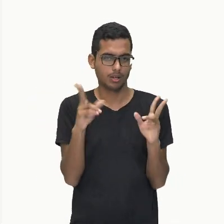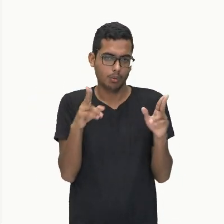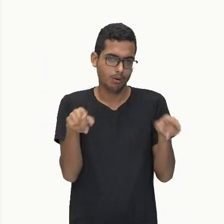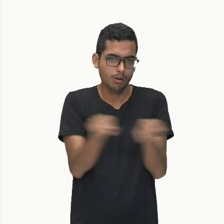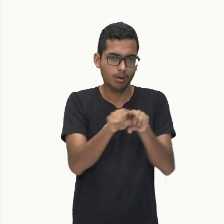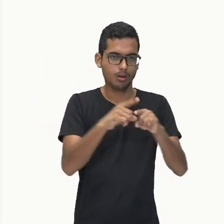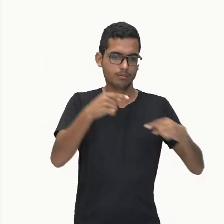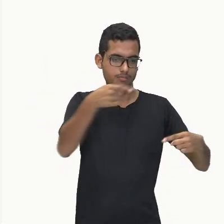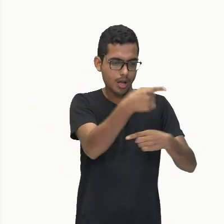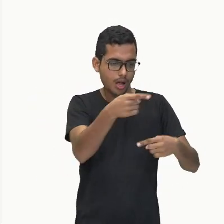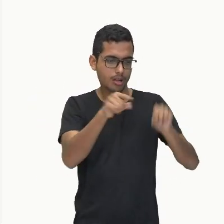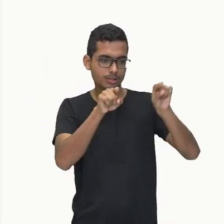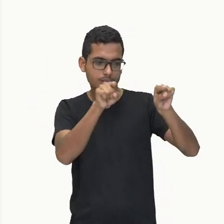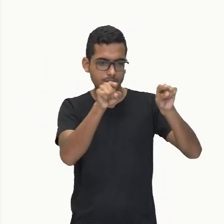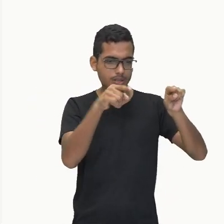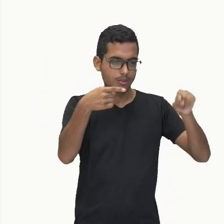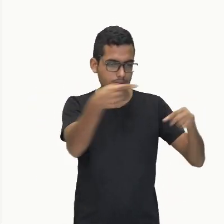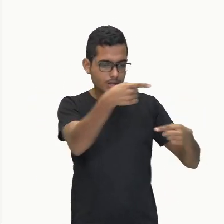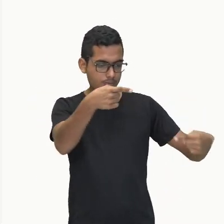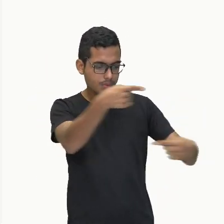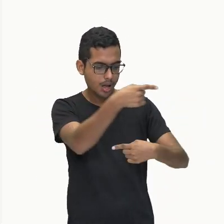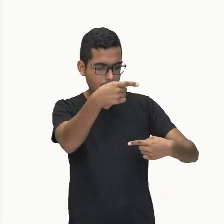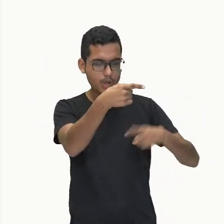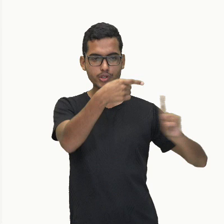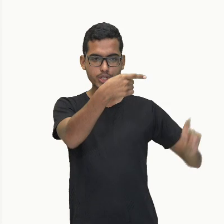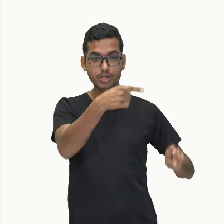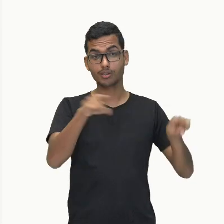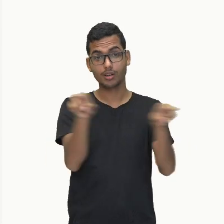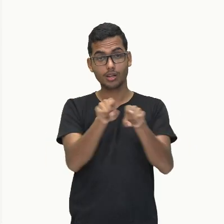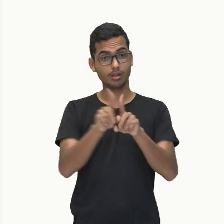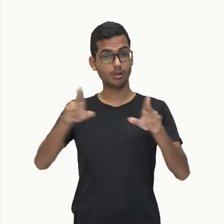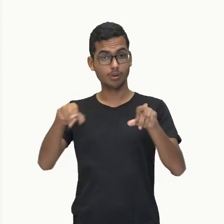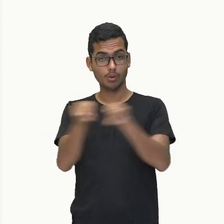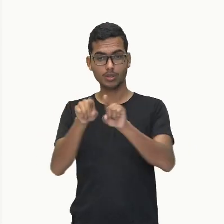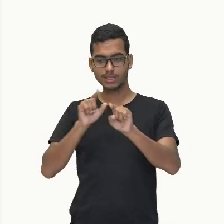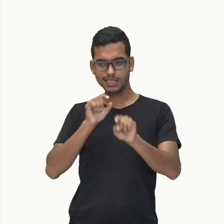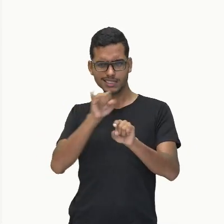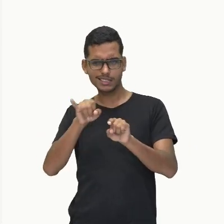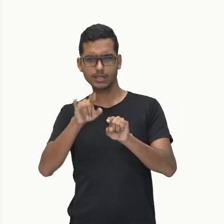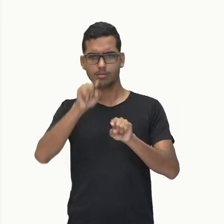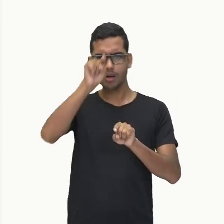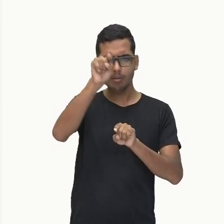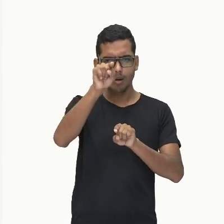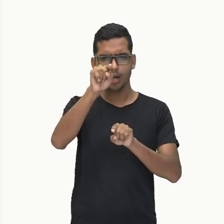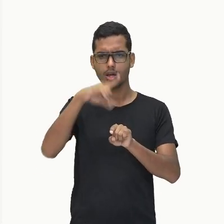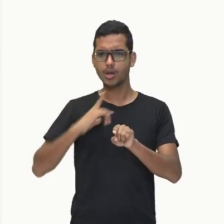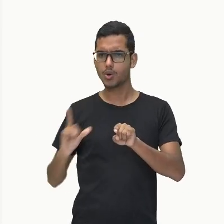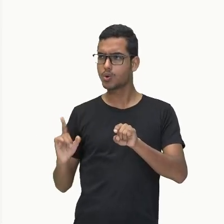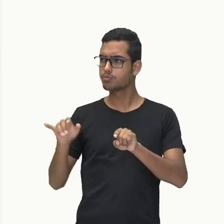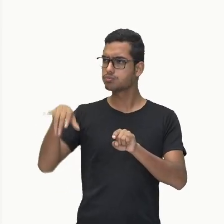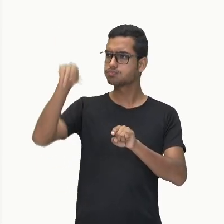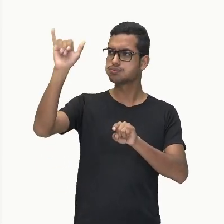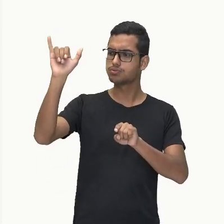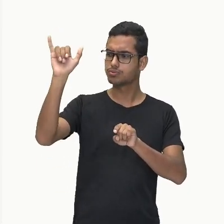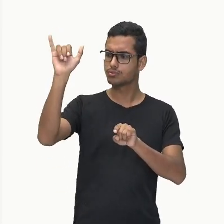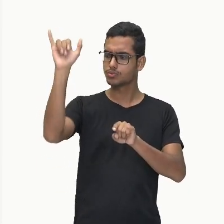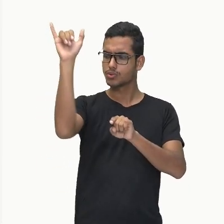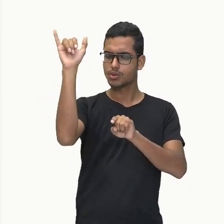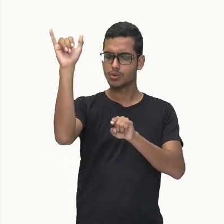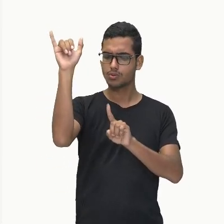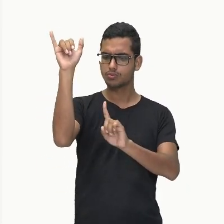com os nossos pontos em paralelo ao eixo Y, tá bom? Bora ver aqui o nosso próximo exemplo.